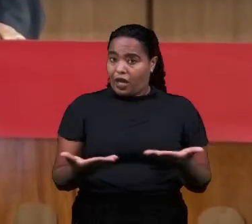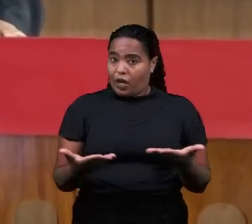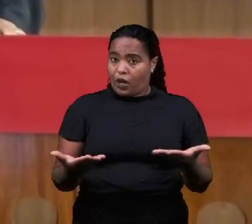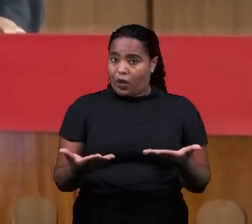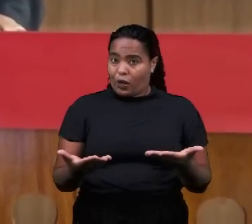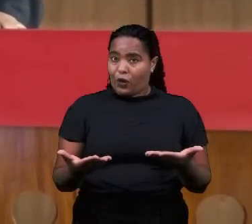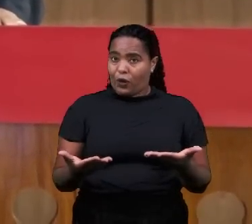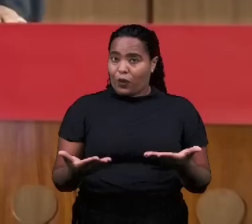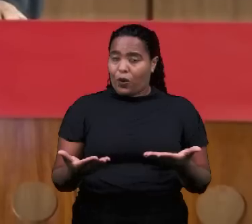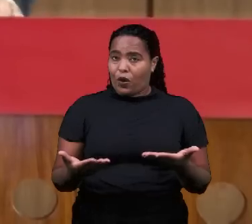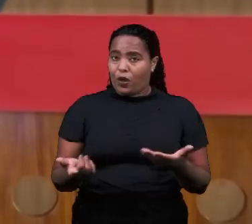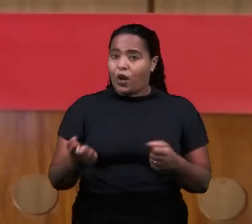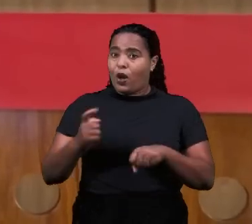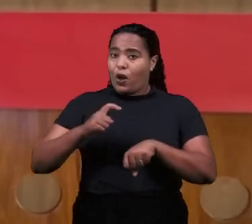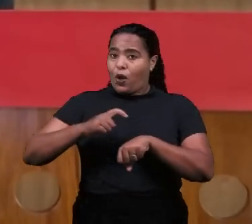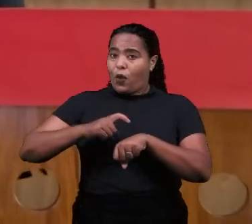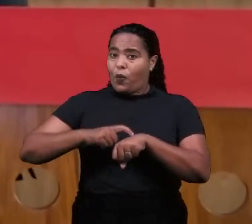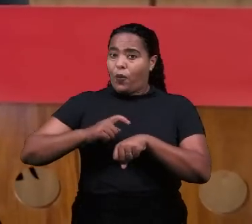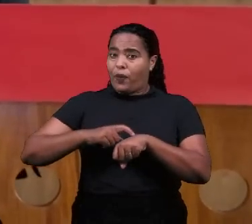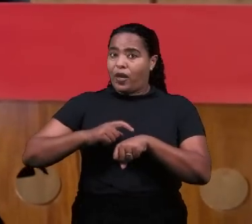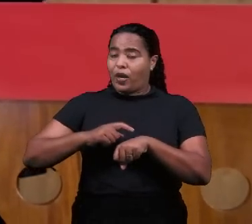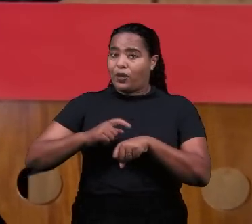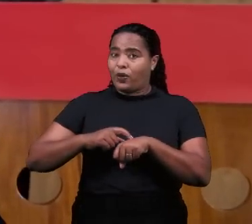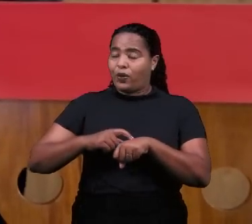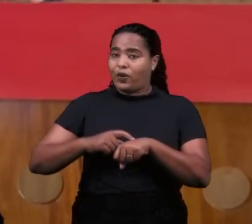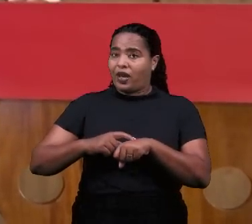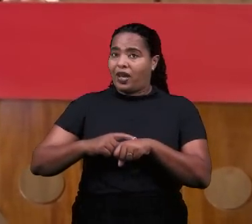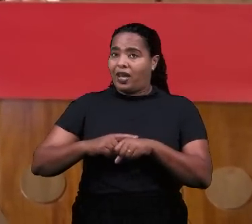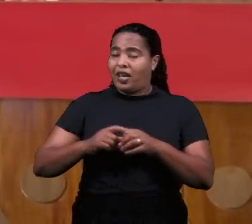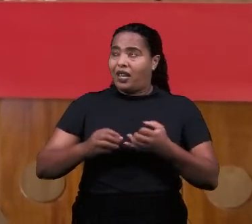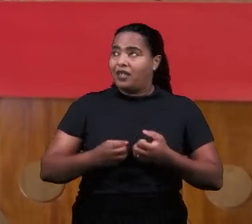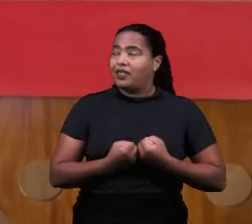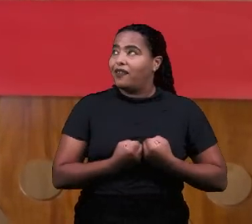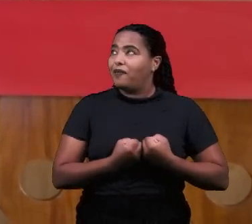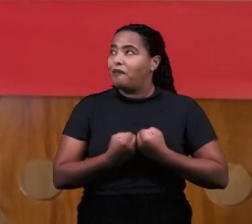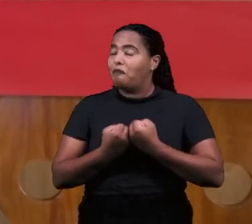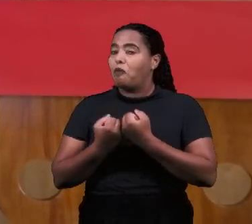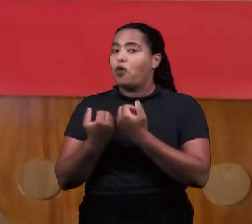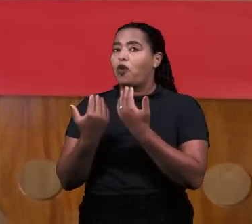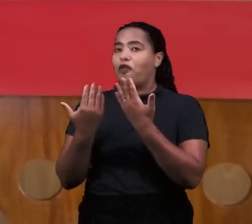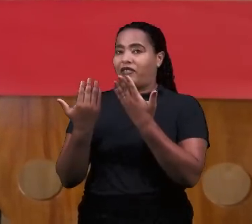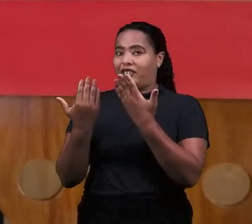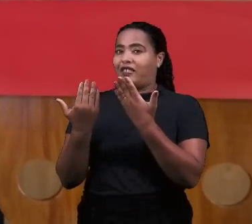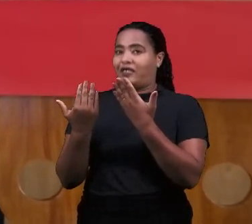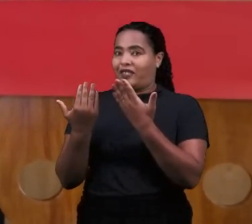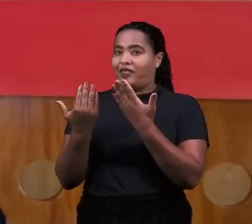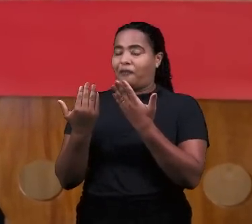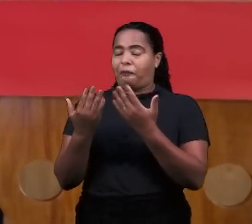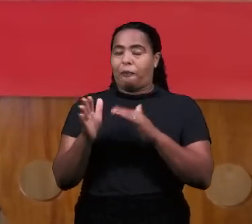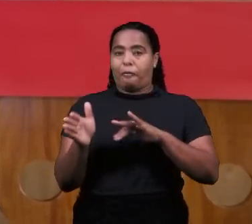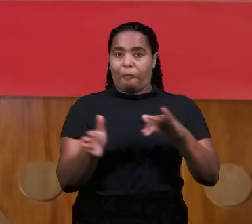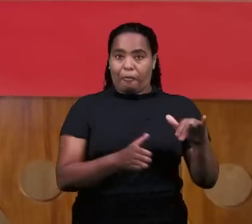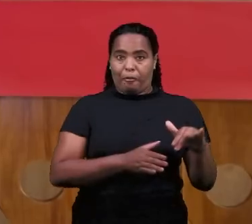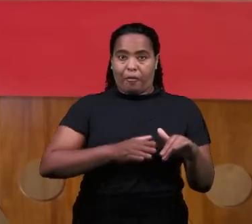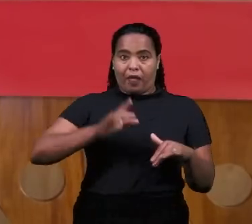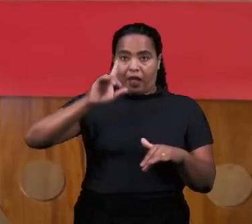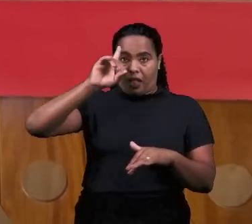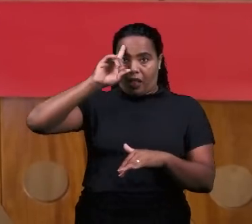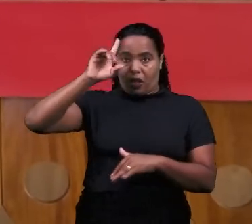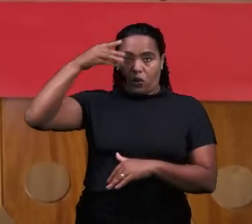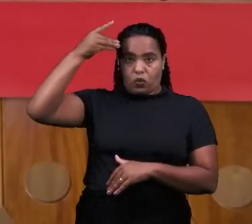na presença do Senhor, né? A confissão agora, né? Da confissão. A confissão. Isso aí. O Senhor deu uma visão aqui, uma